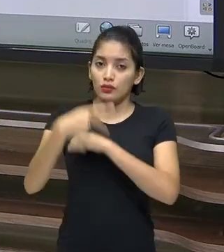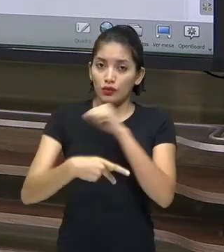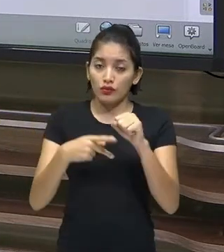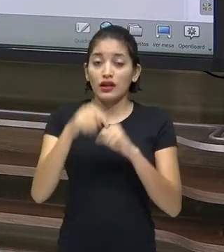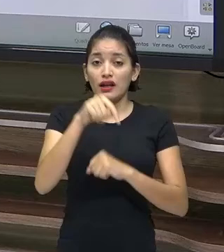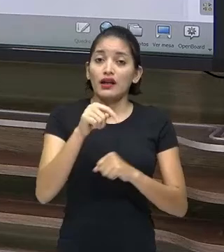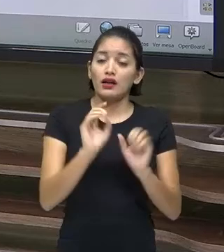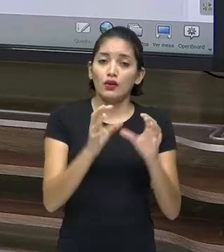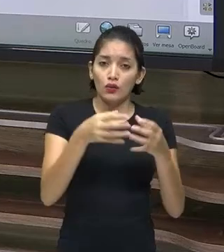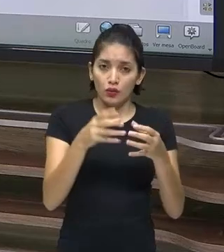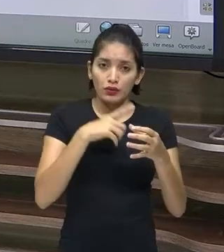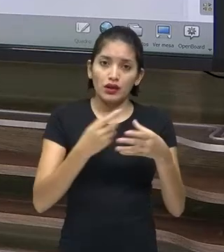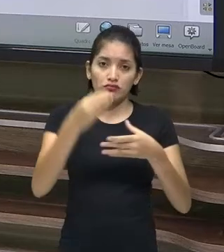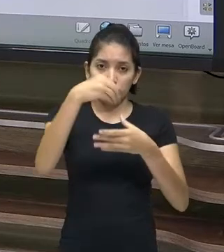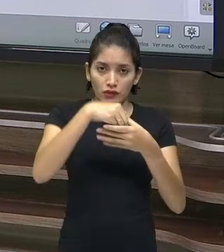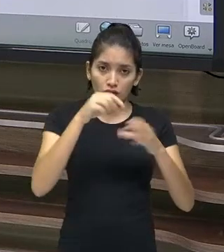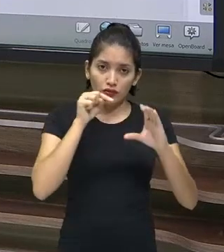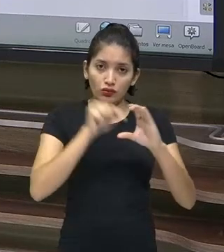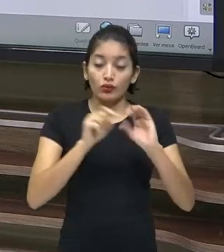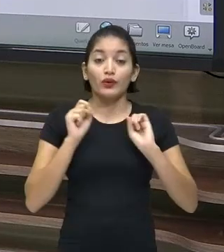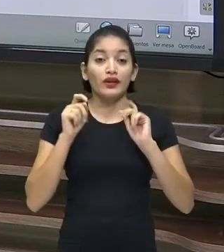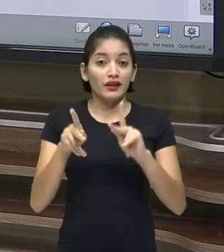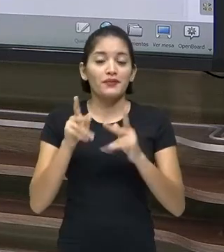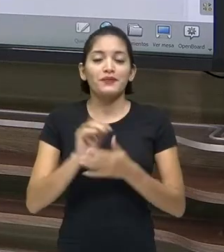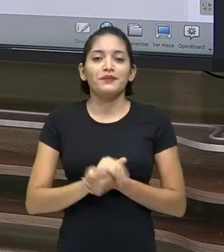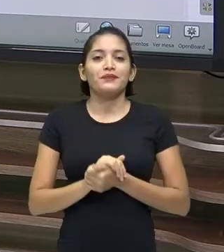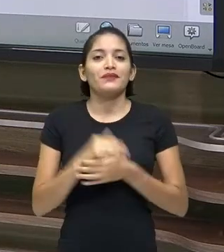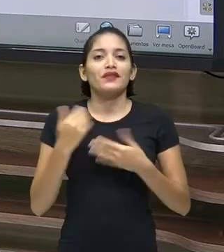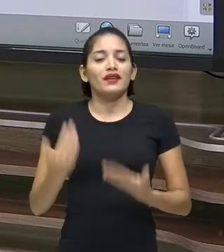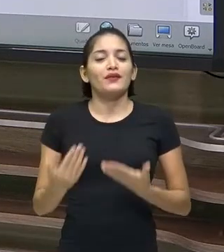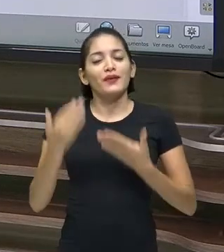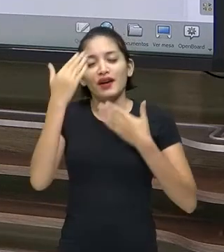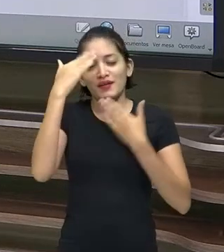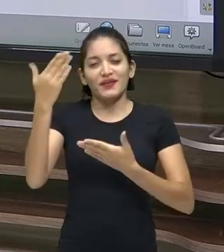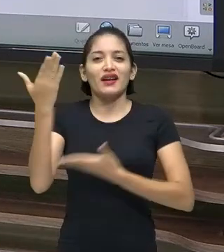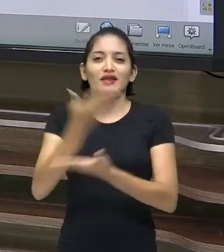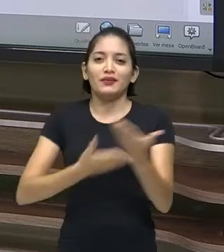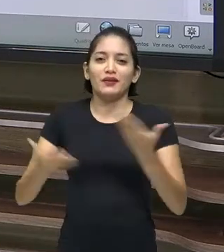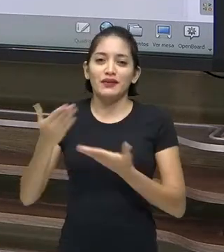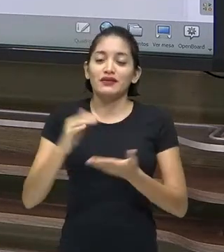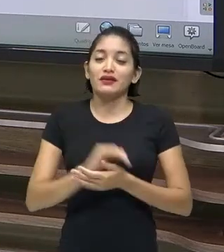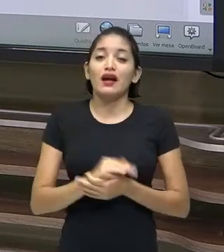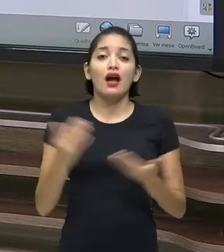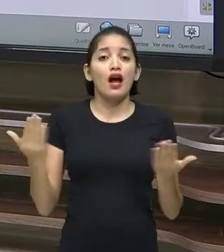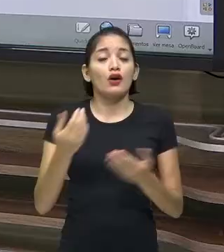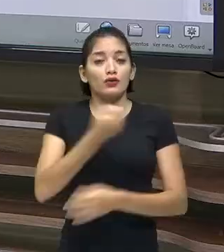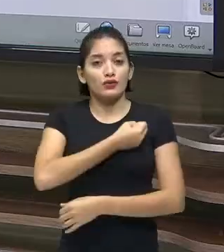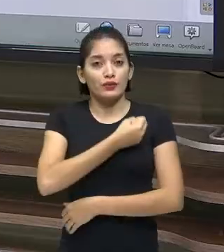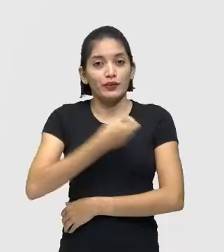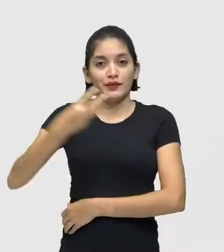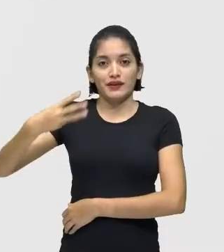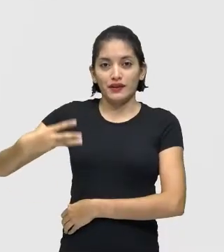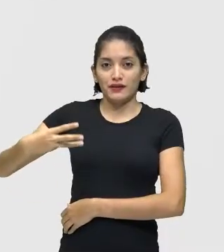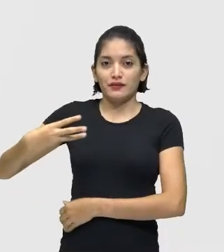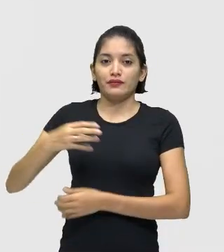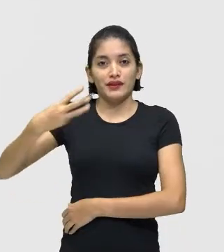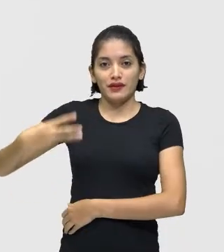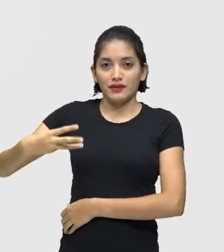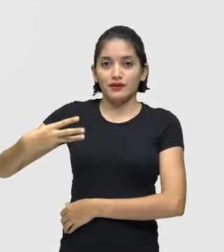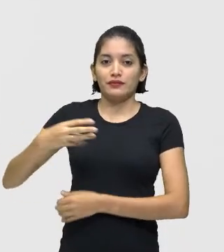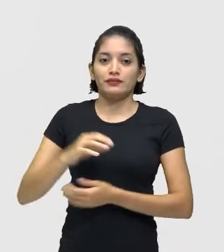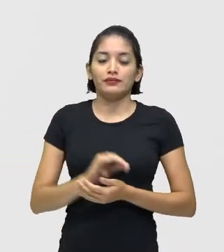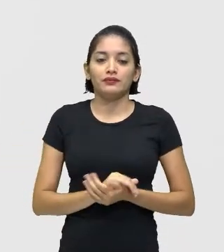átomo tem no seu núcleo, tá bom? Então, obrigada aí para todos que participaram. Vamos para a questão de número 3.